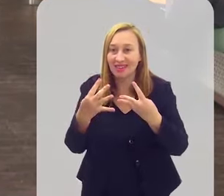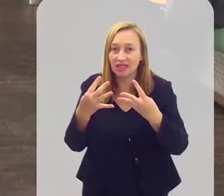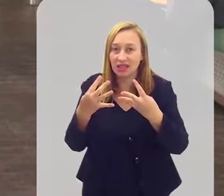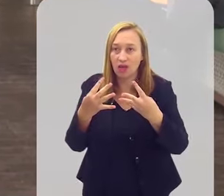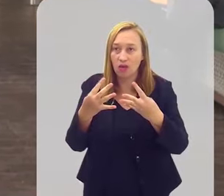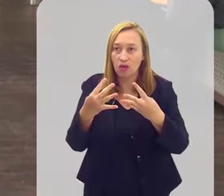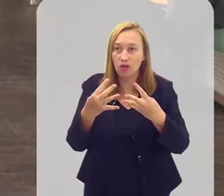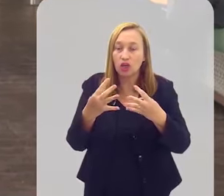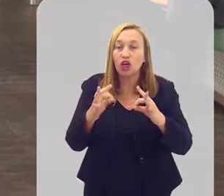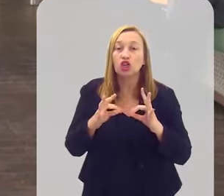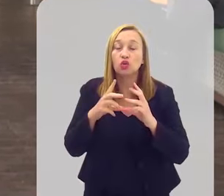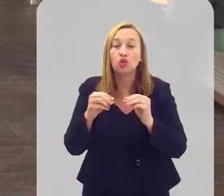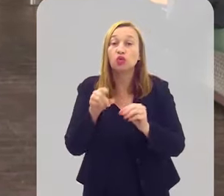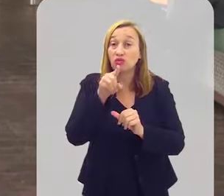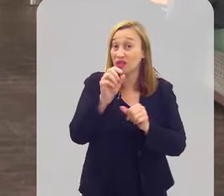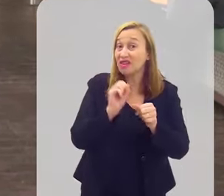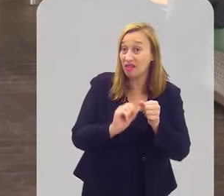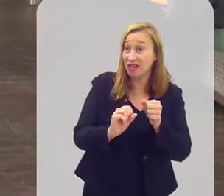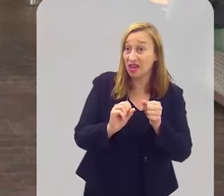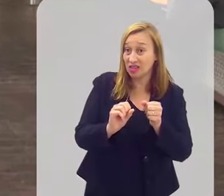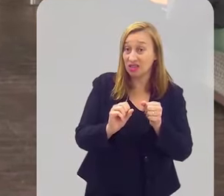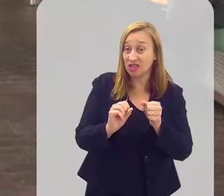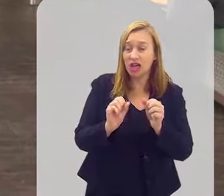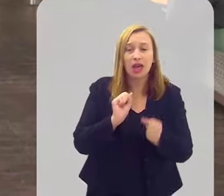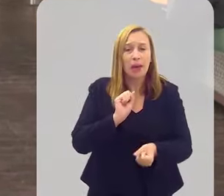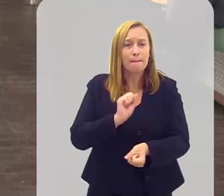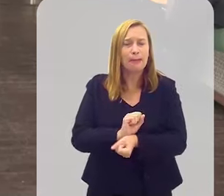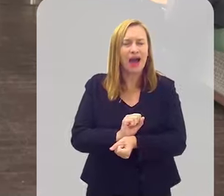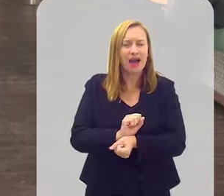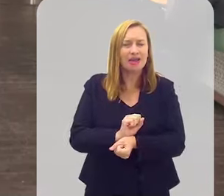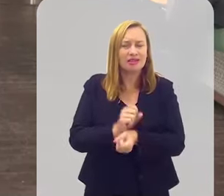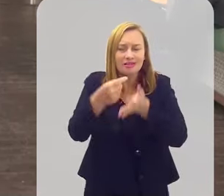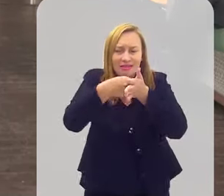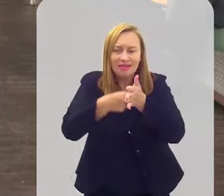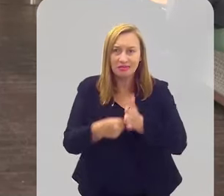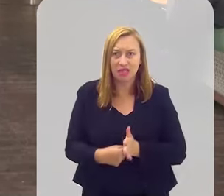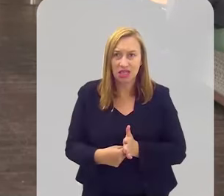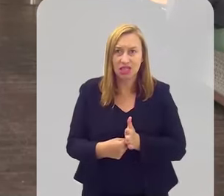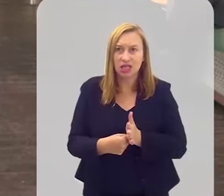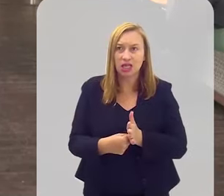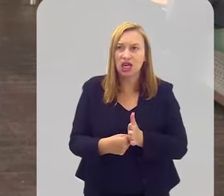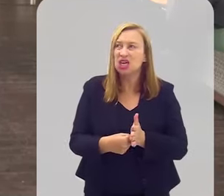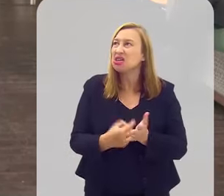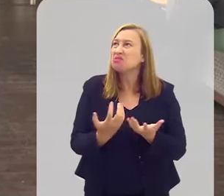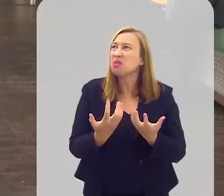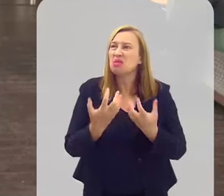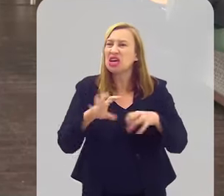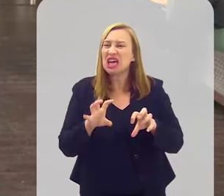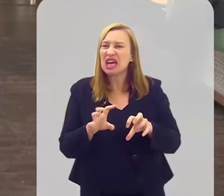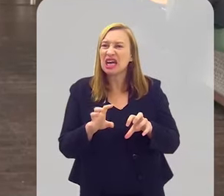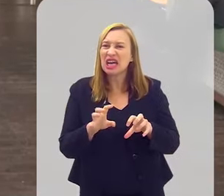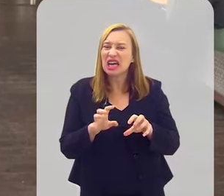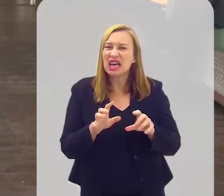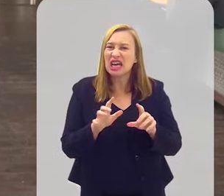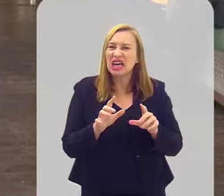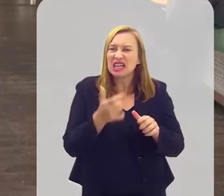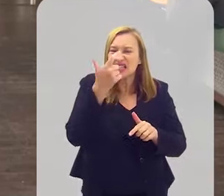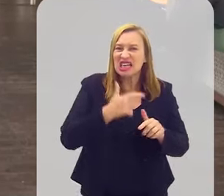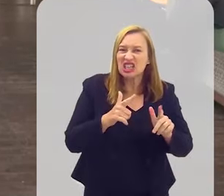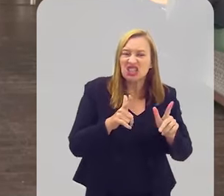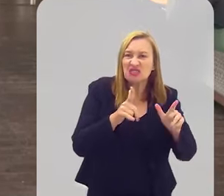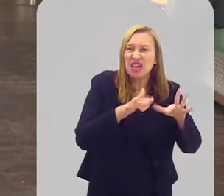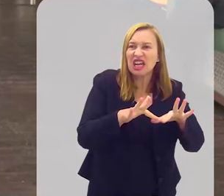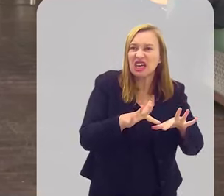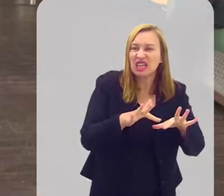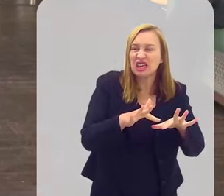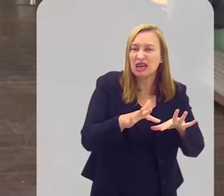atenção nos caminhos que você já o cortou e pare e seja você mesmo Não tente ser alguém diferente do que é